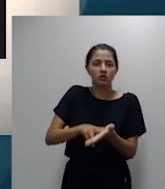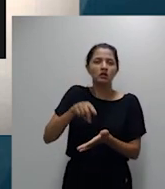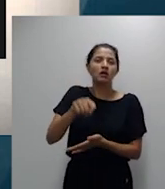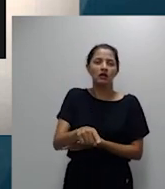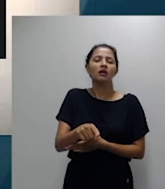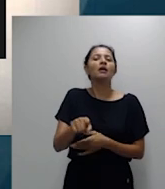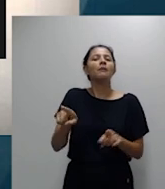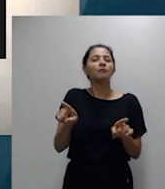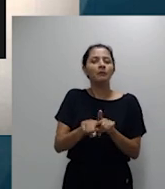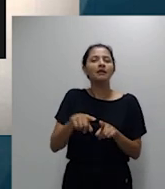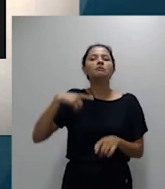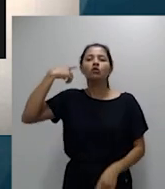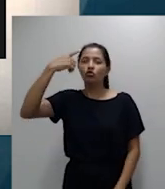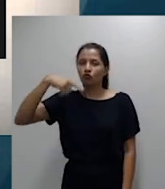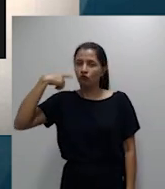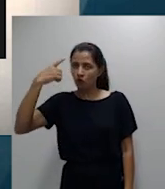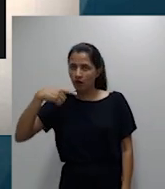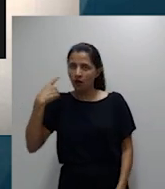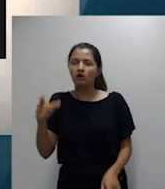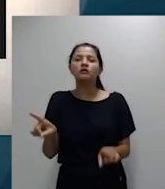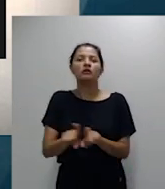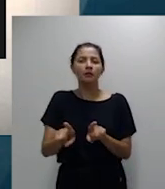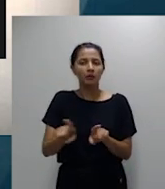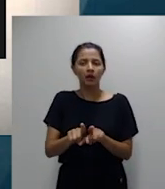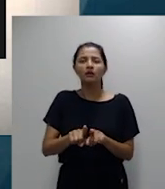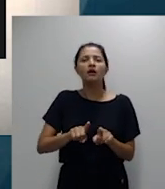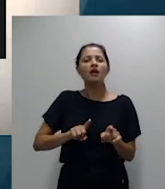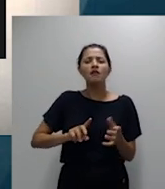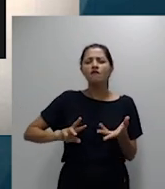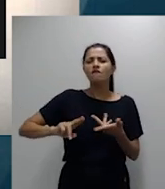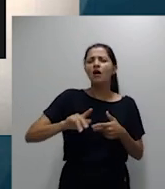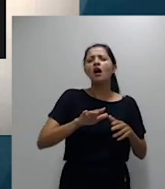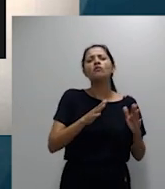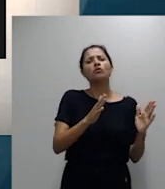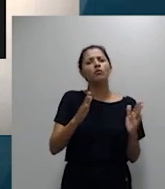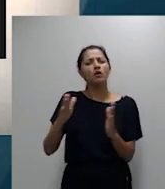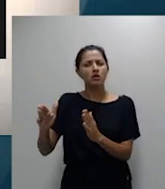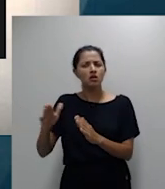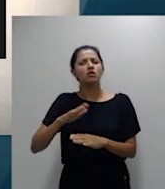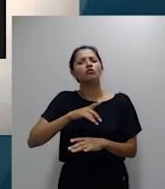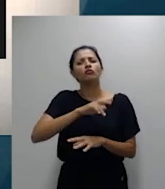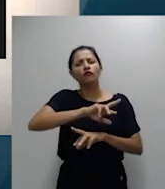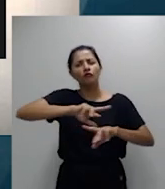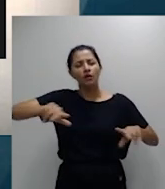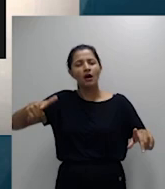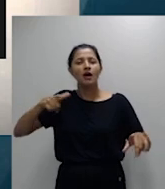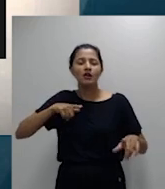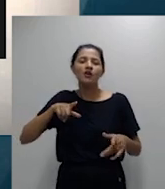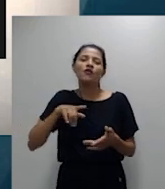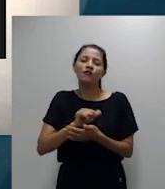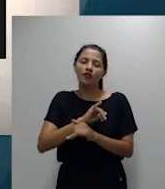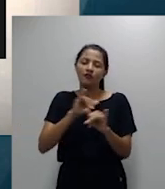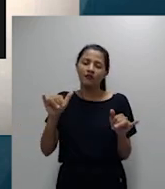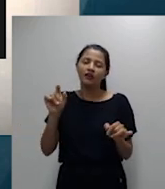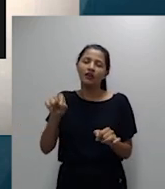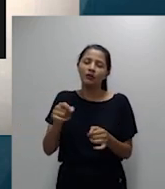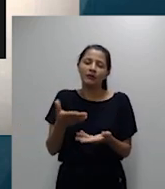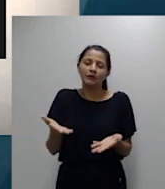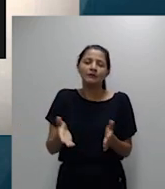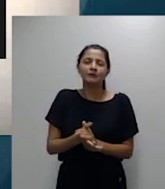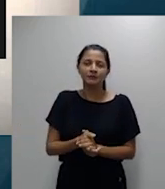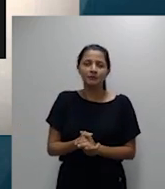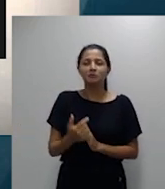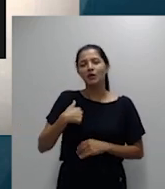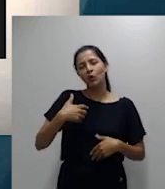aqui mas sempre em lugares mas em vários momentos que no caso atingisse foi feito então queria